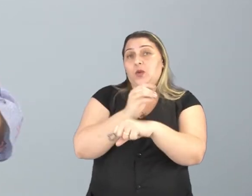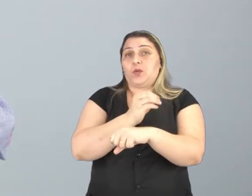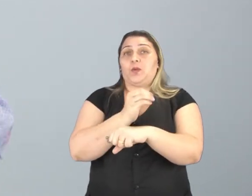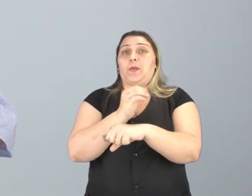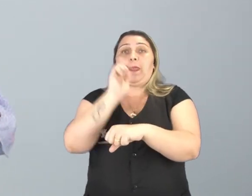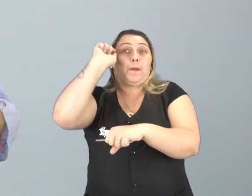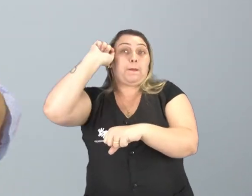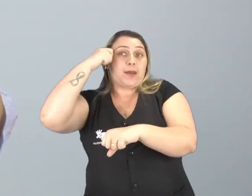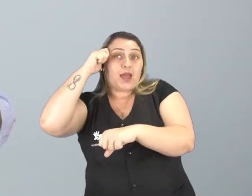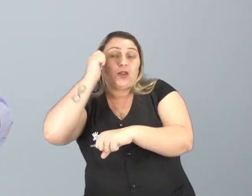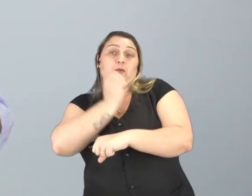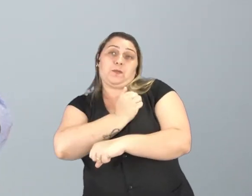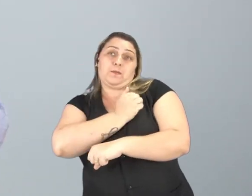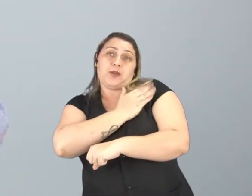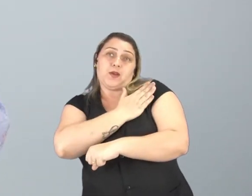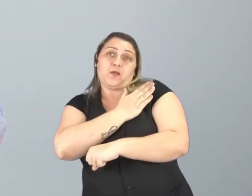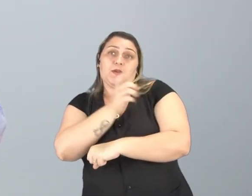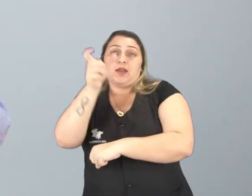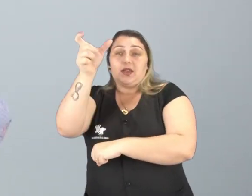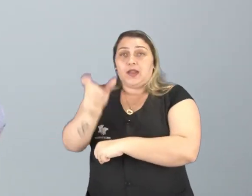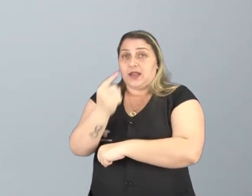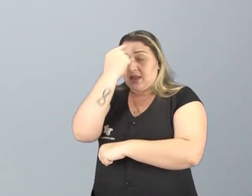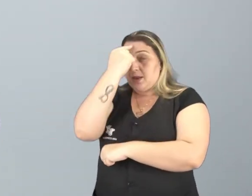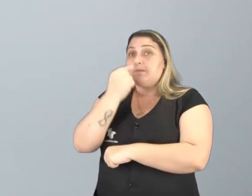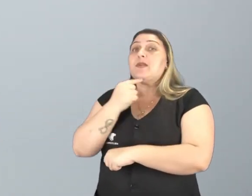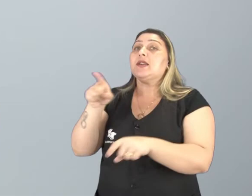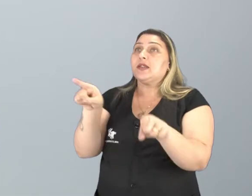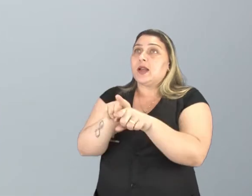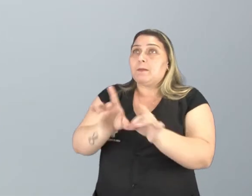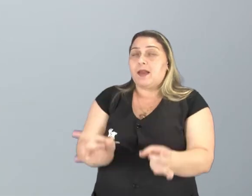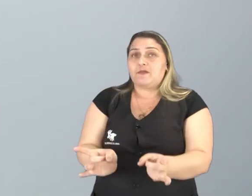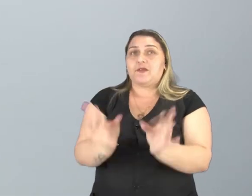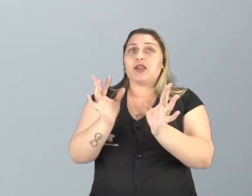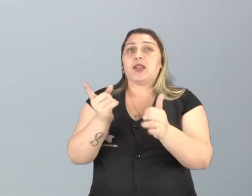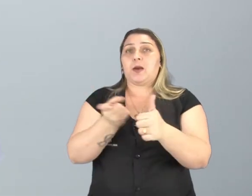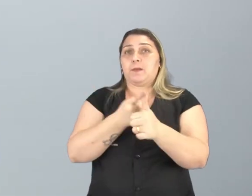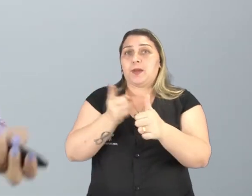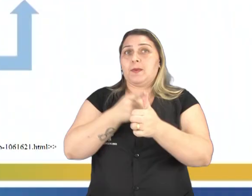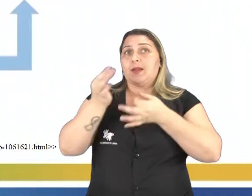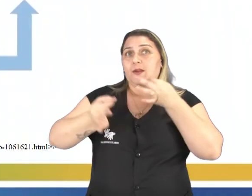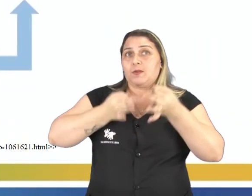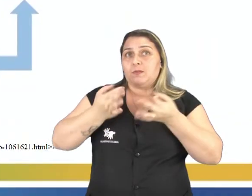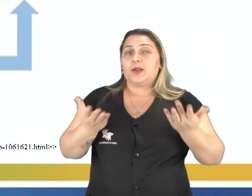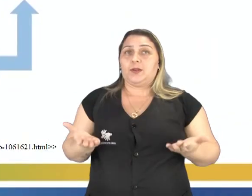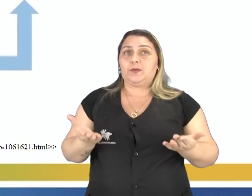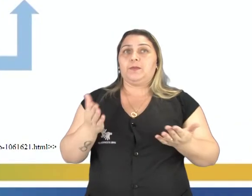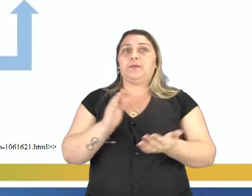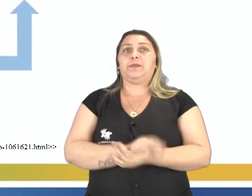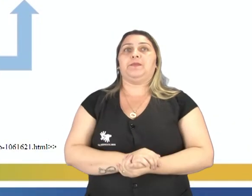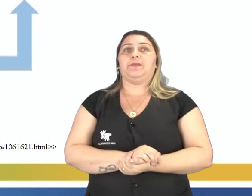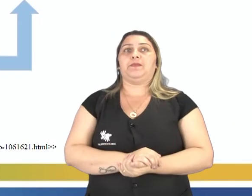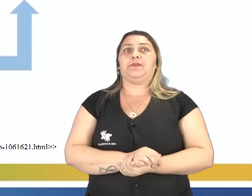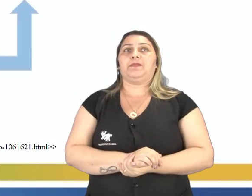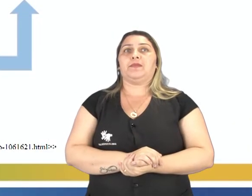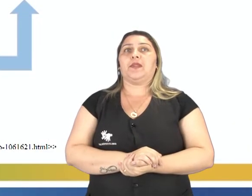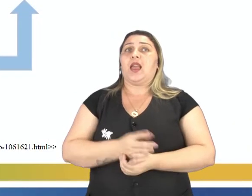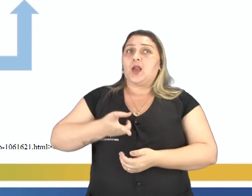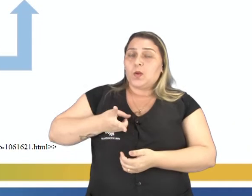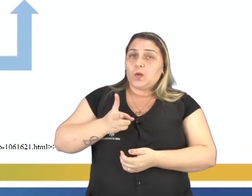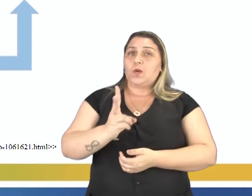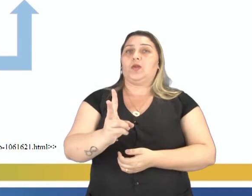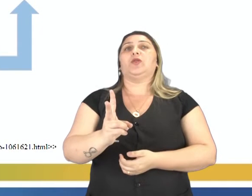essa imagem também é vendida. Então, é o primeiro argumento dela. E ela continua o